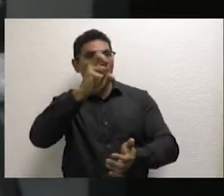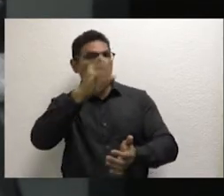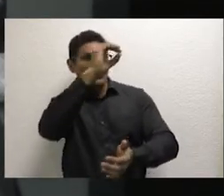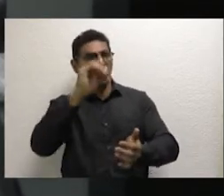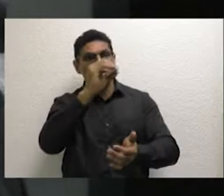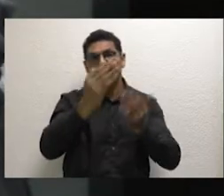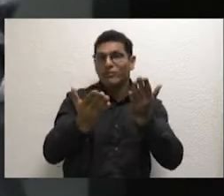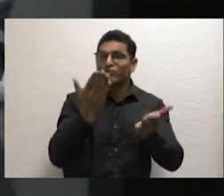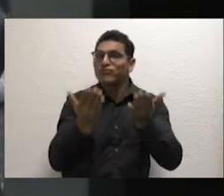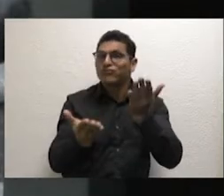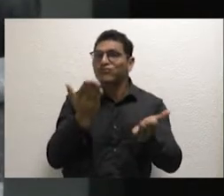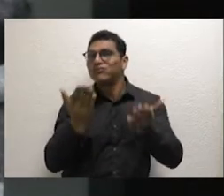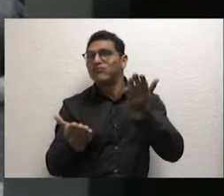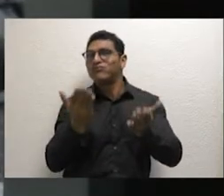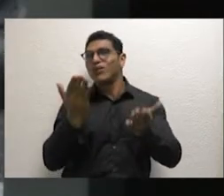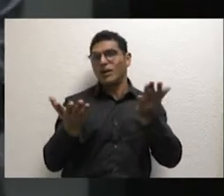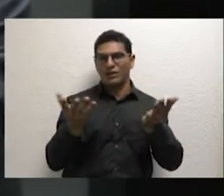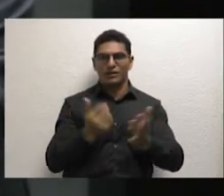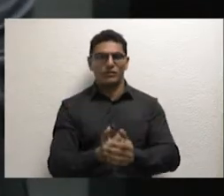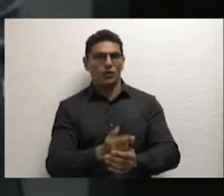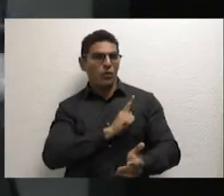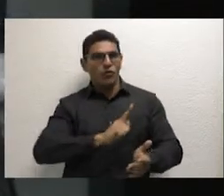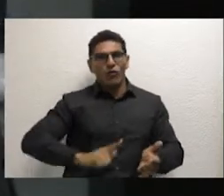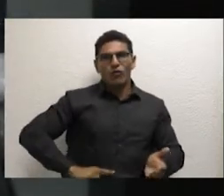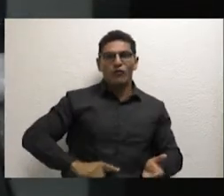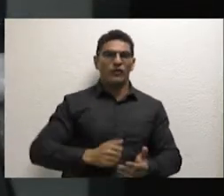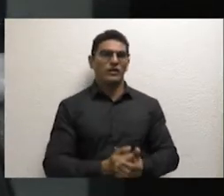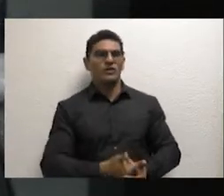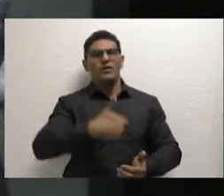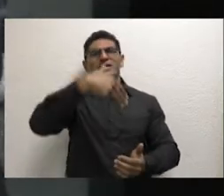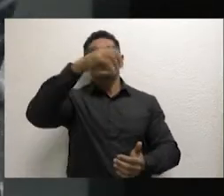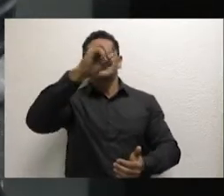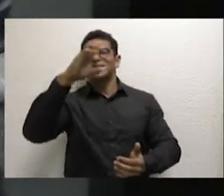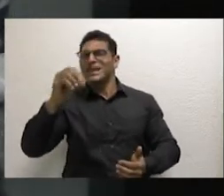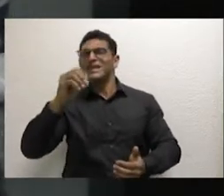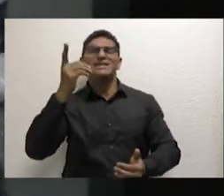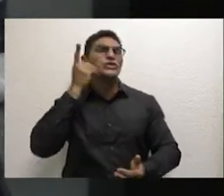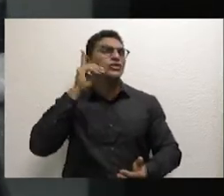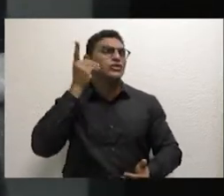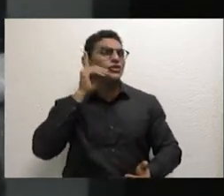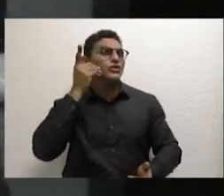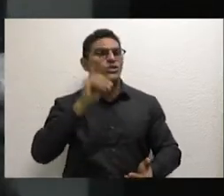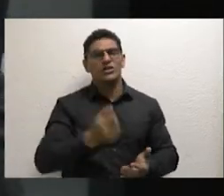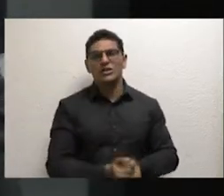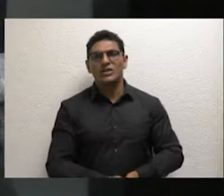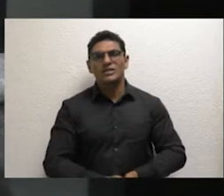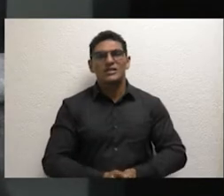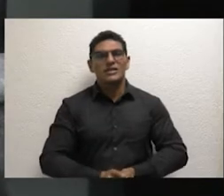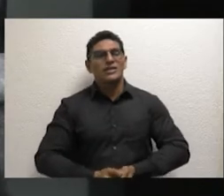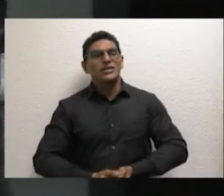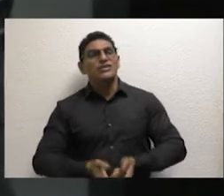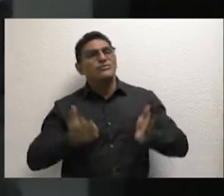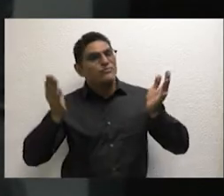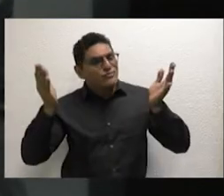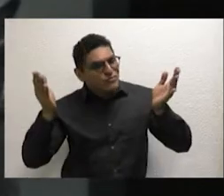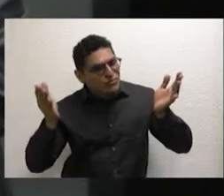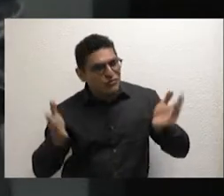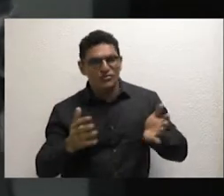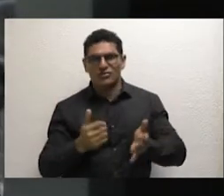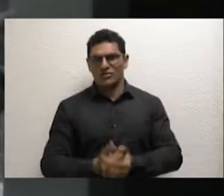mas quando um governo com apenas 100 dias já se comporta de forma